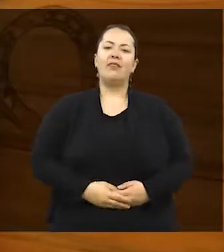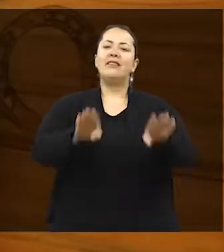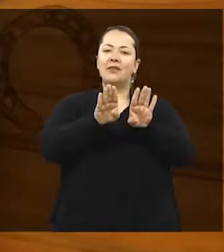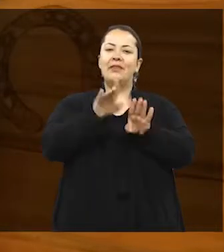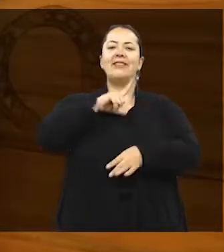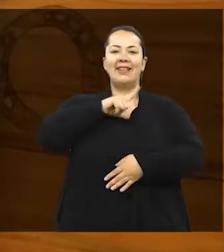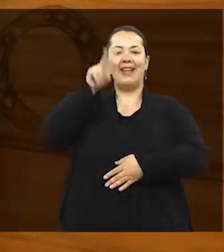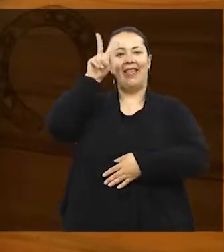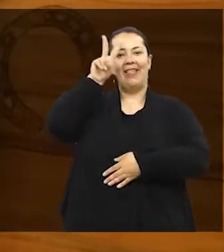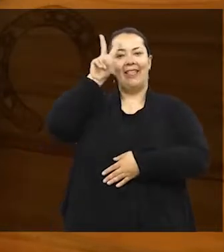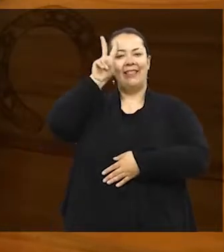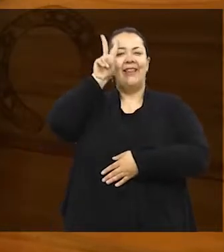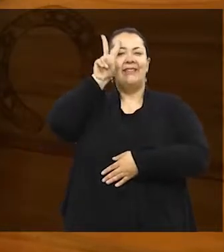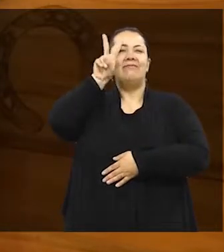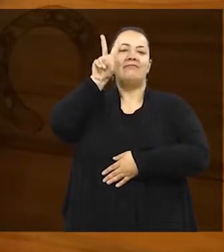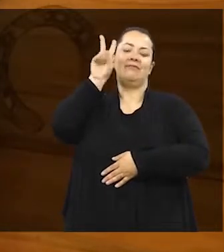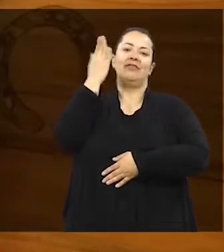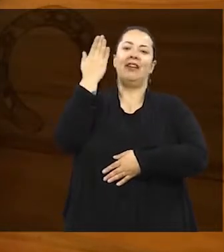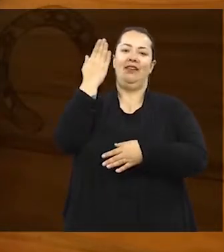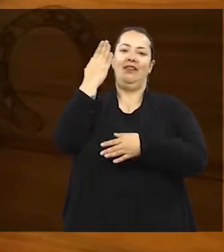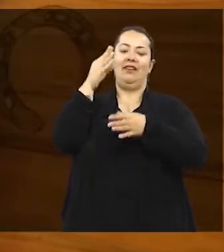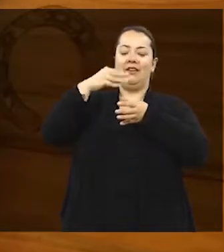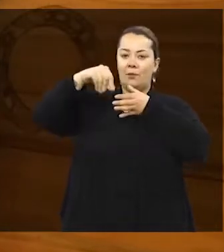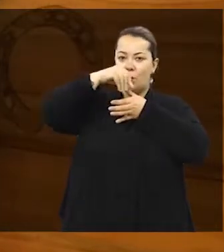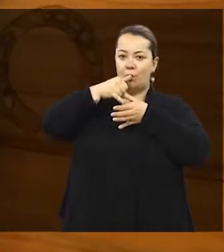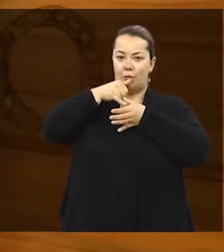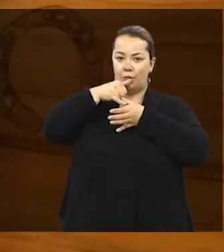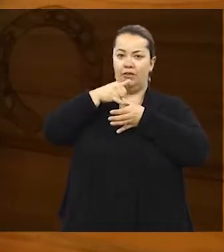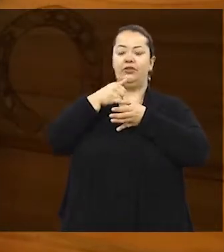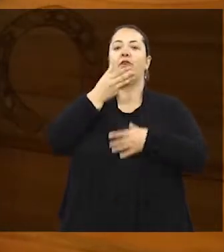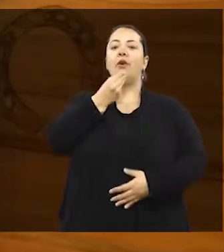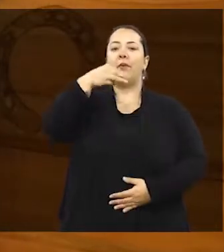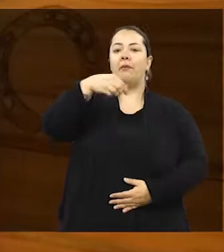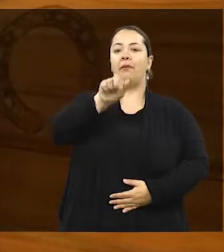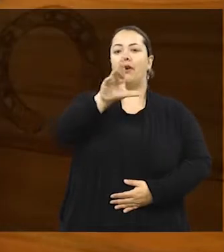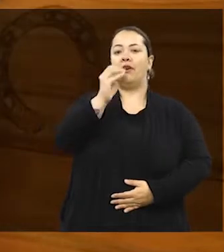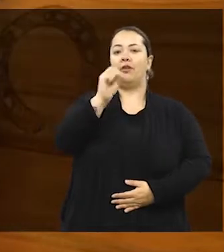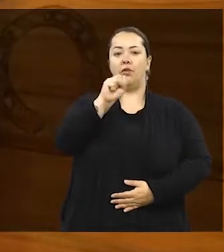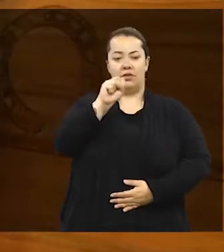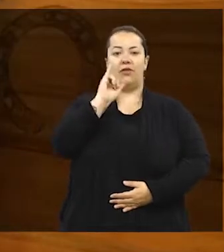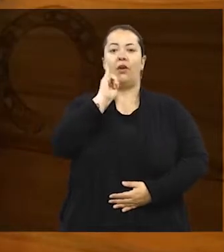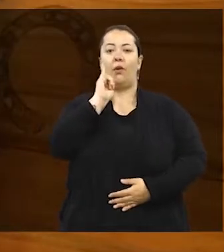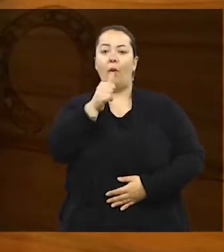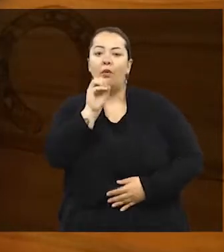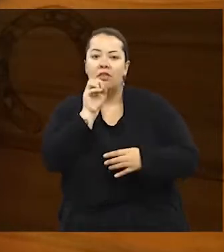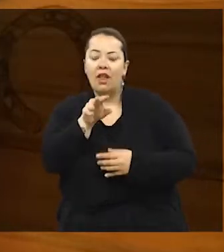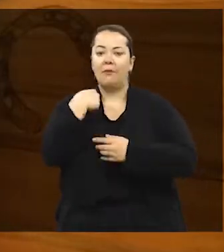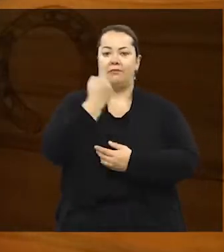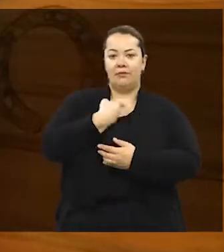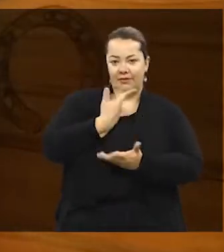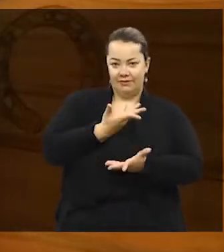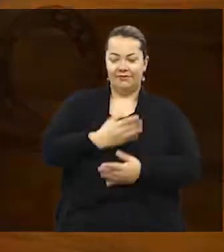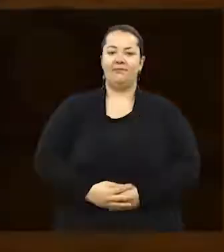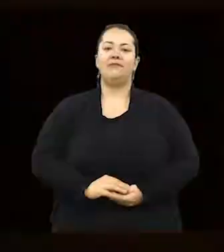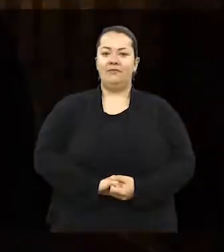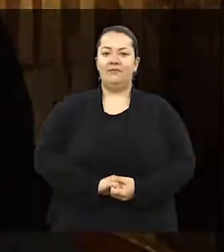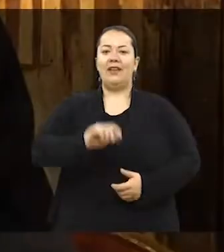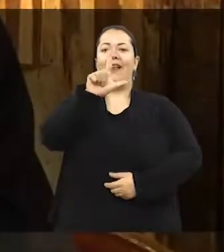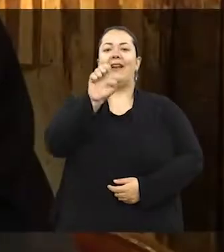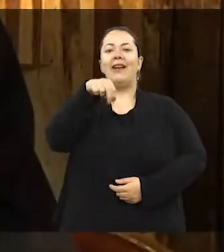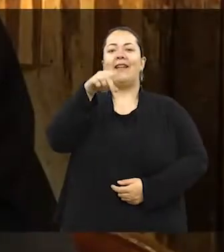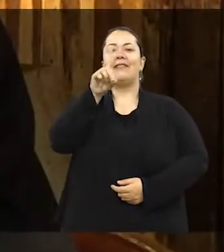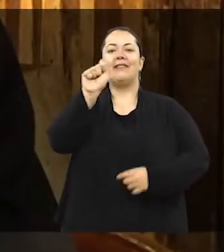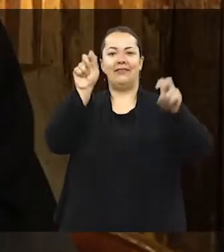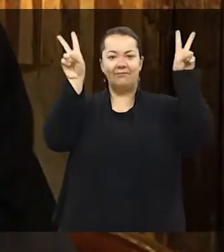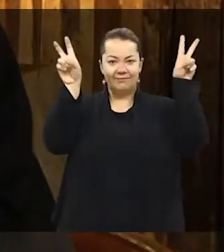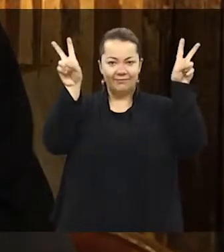de taquara, chamada taquapim. Também temos a lenda da erva mate, que o Marcos vai contar pra gente. Diz a